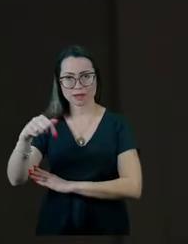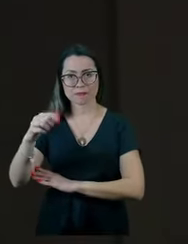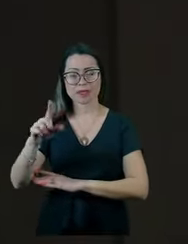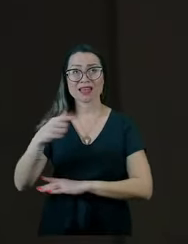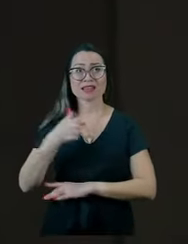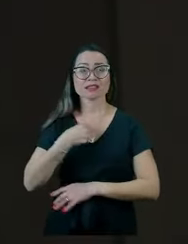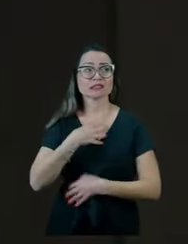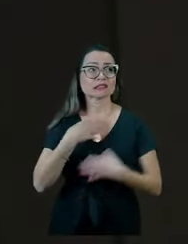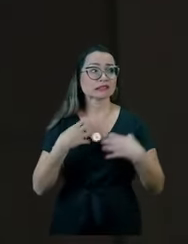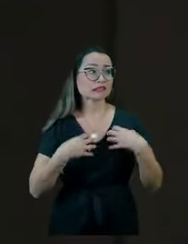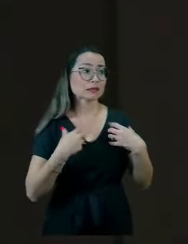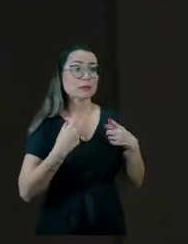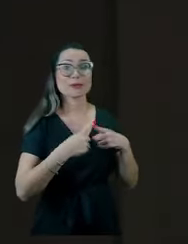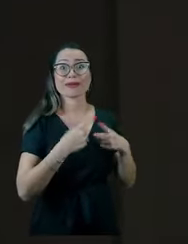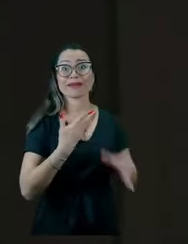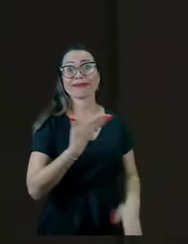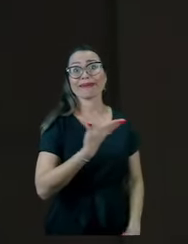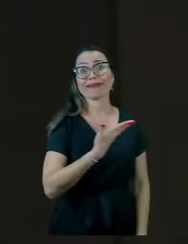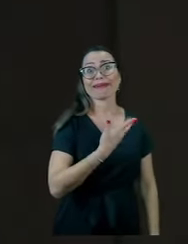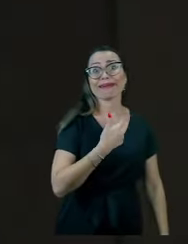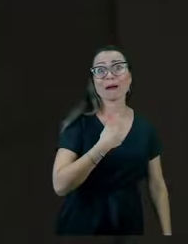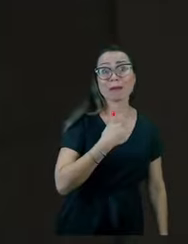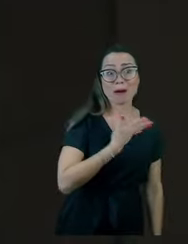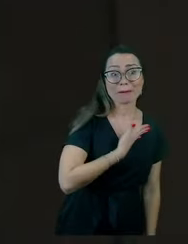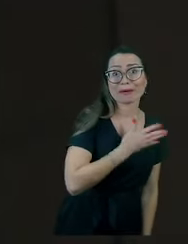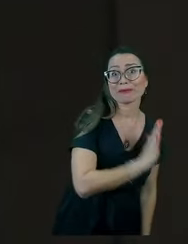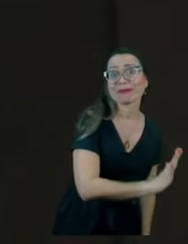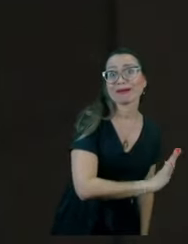amava congregar com os meus amigos, que as pessoas estavam ao redor de mim.